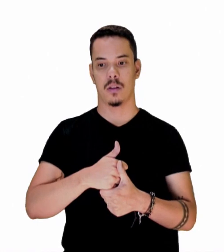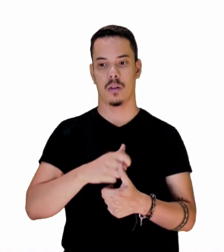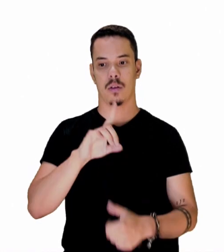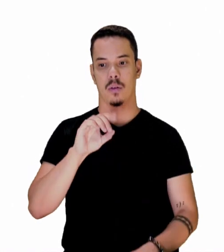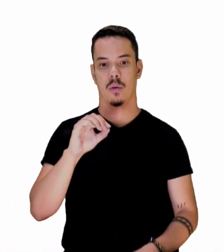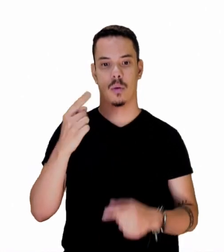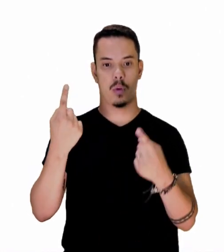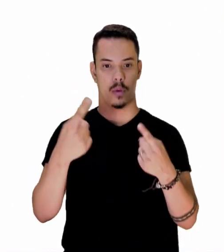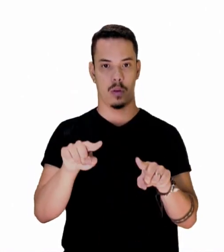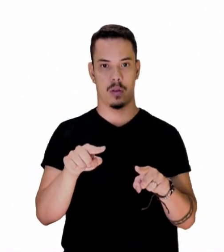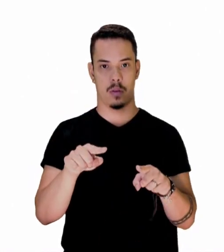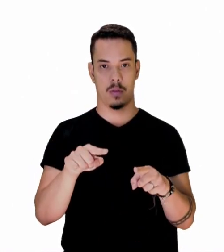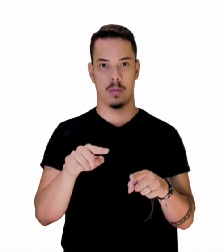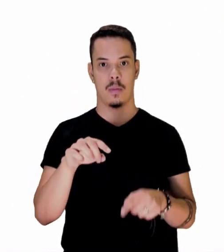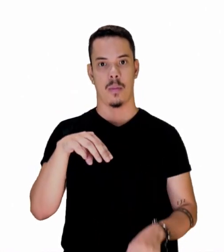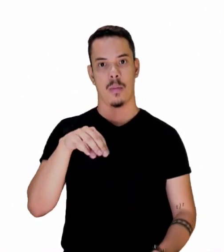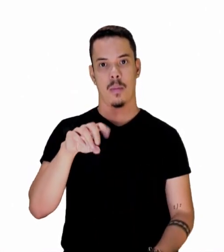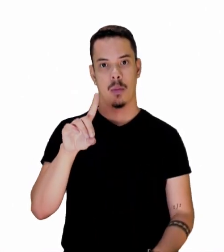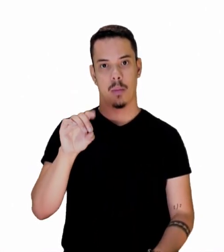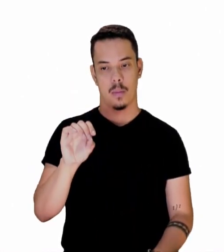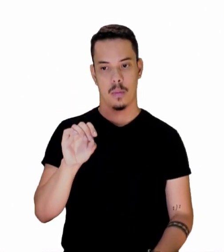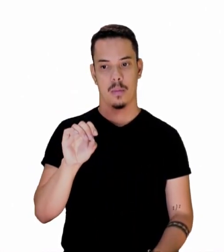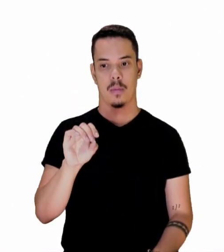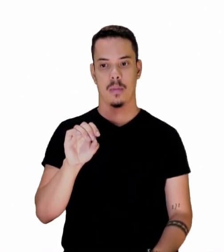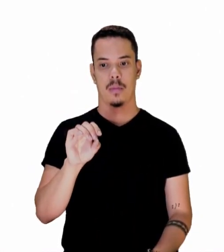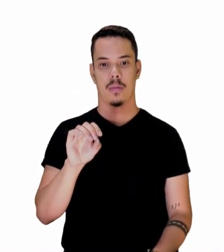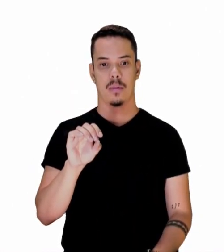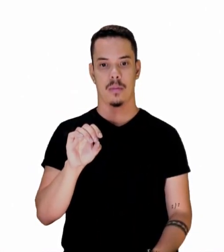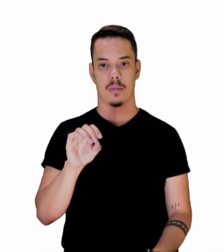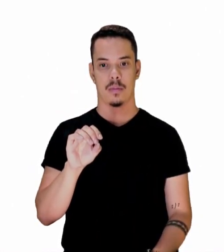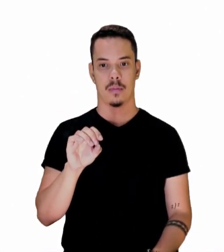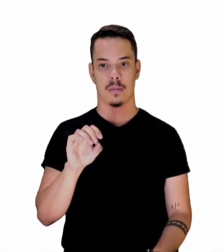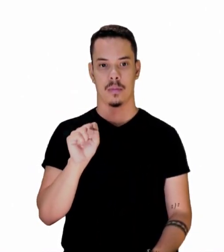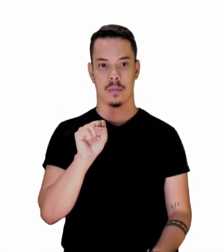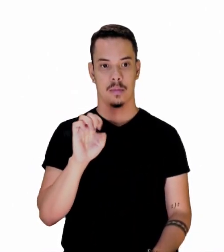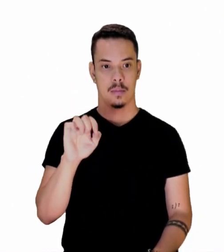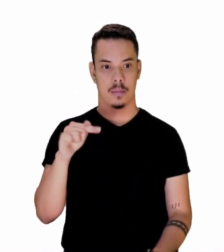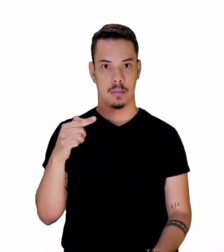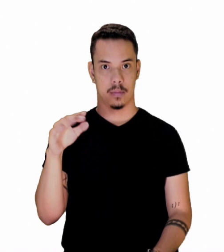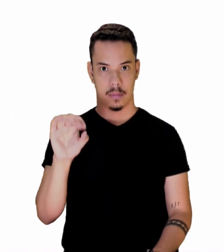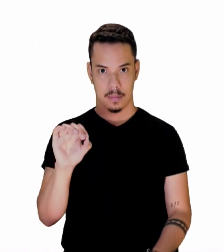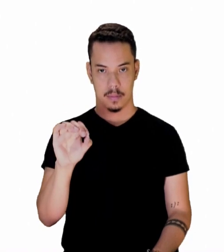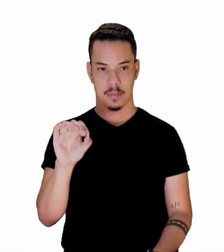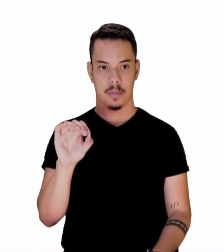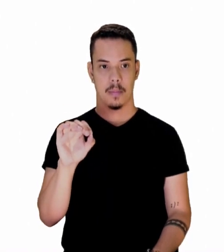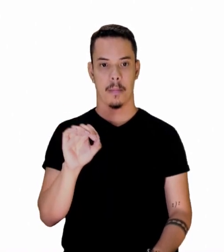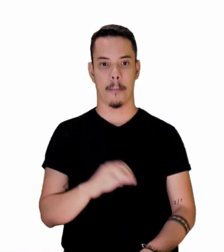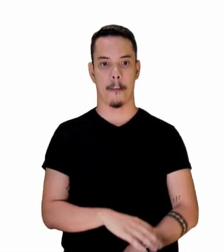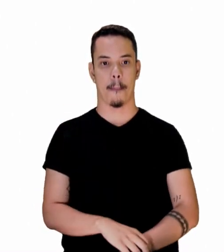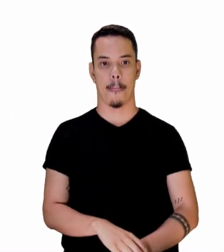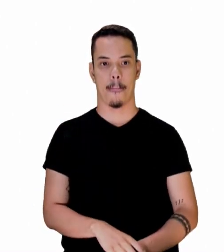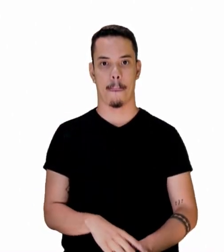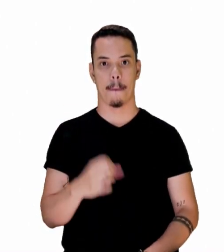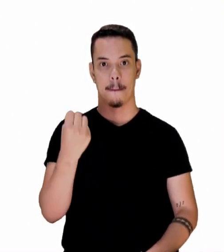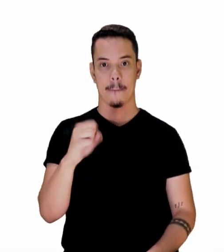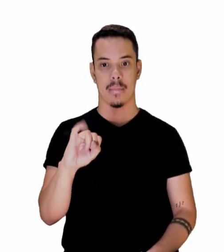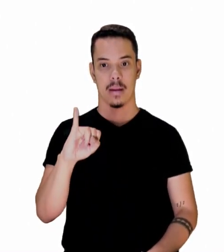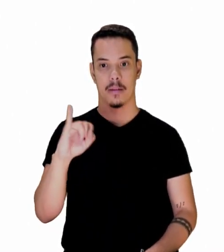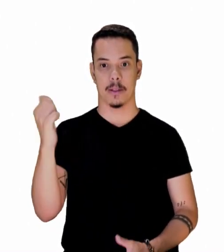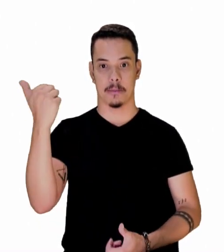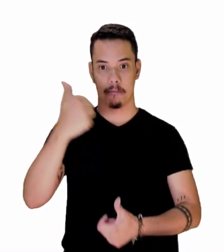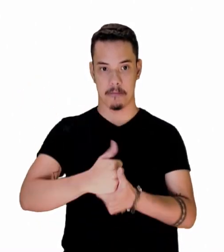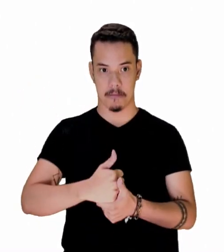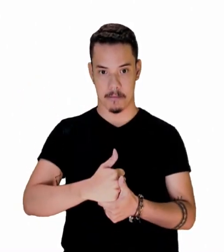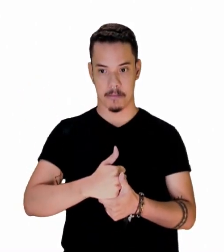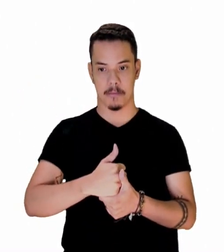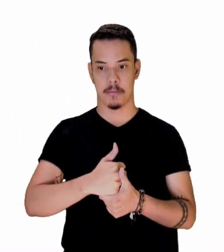contrário, modo, a não ser, mas sim, se não junto. Se substituir por caso, se